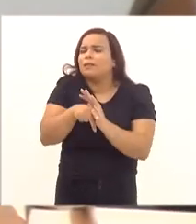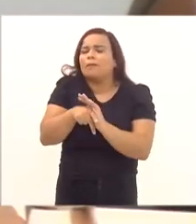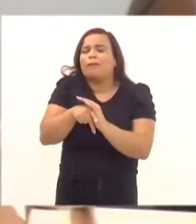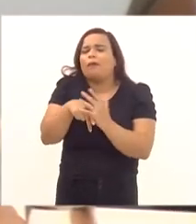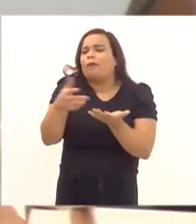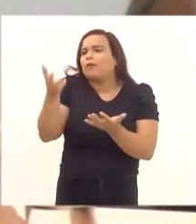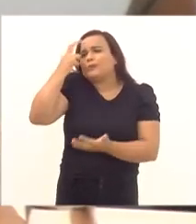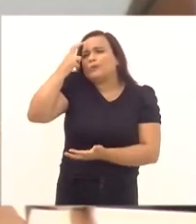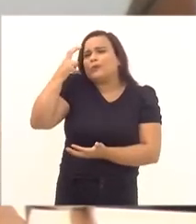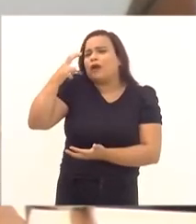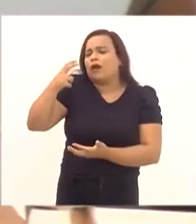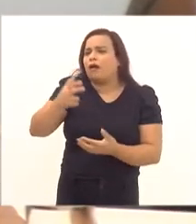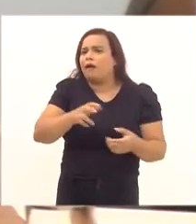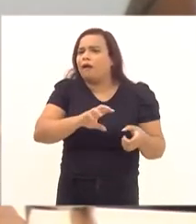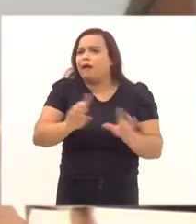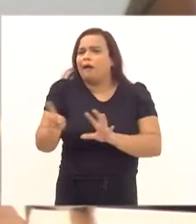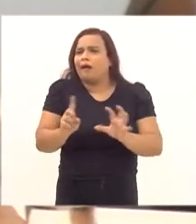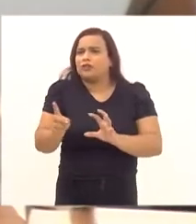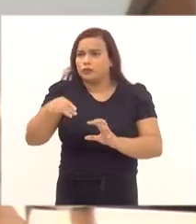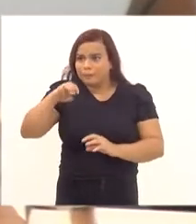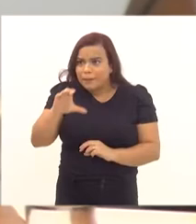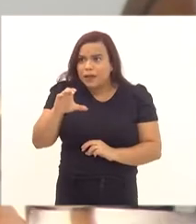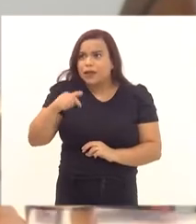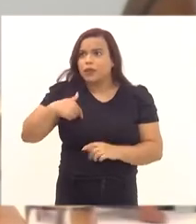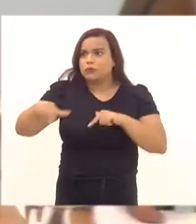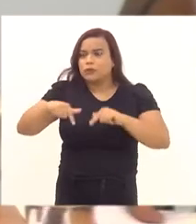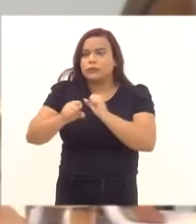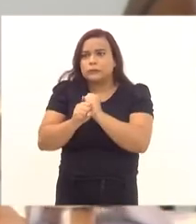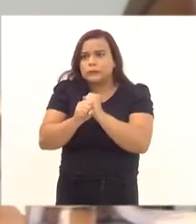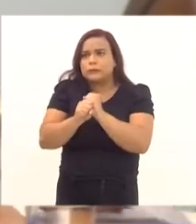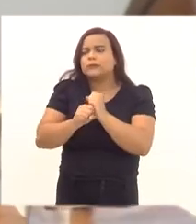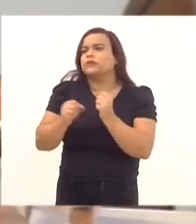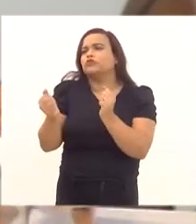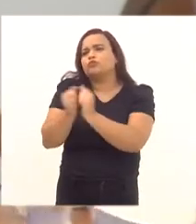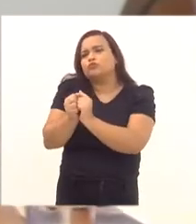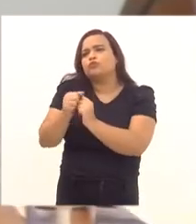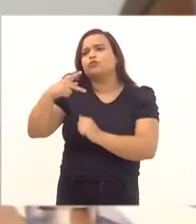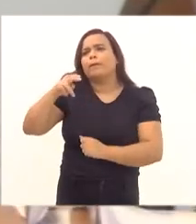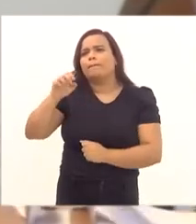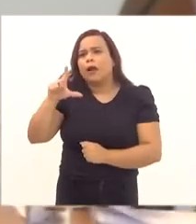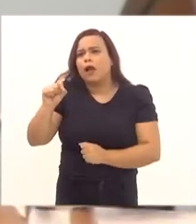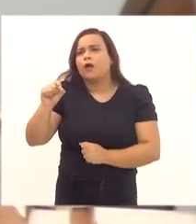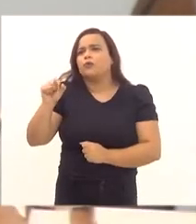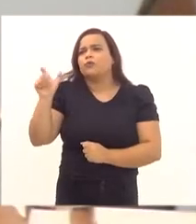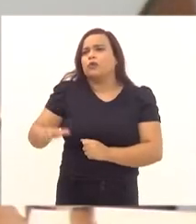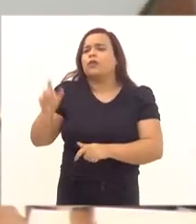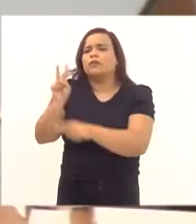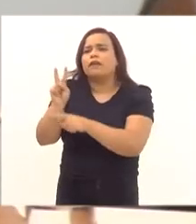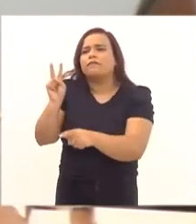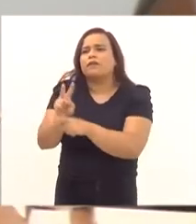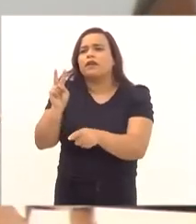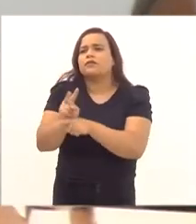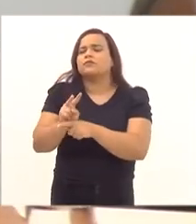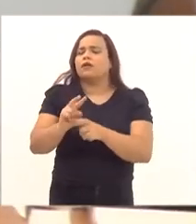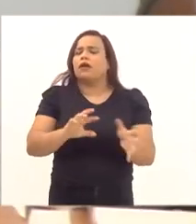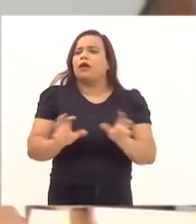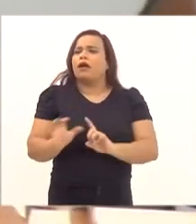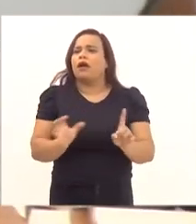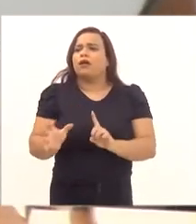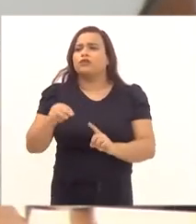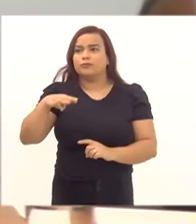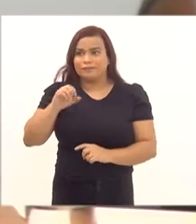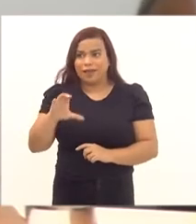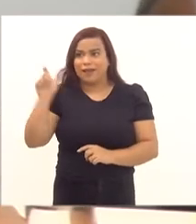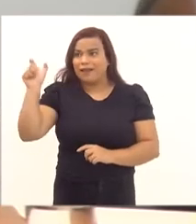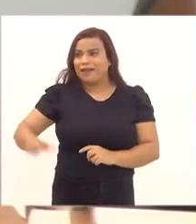o trabalhei muito tempo ligada o Paulo Roberto nosso aqui o da Távola de indefesas da Rádio MEC ele era